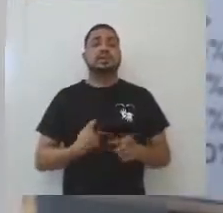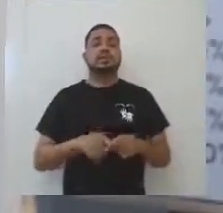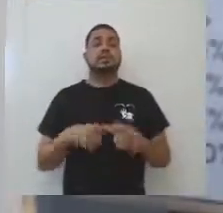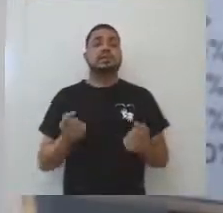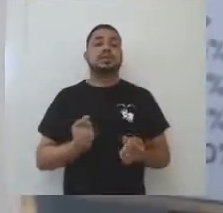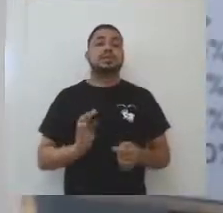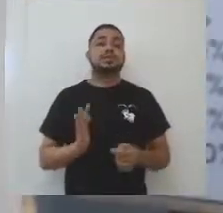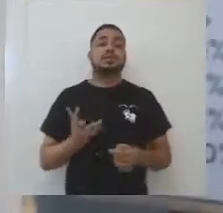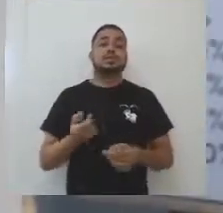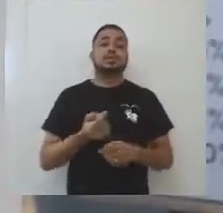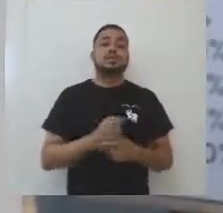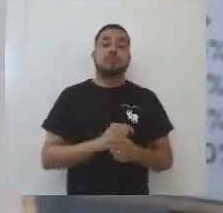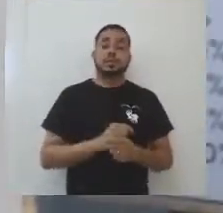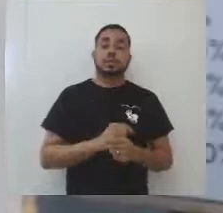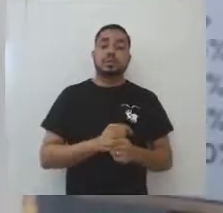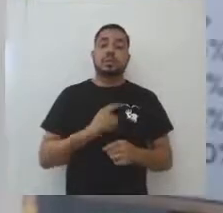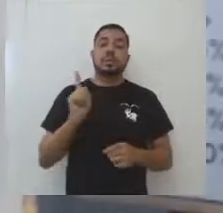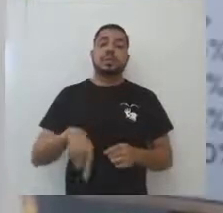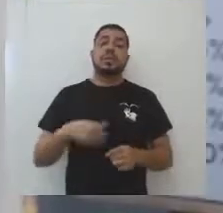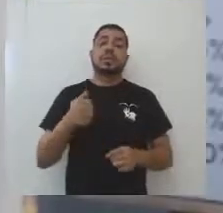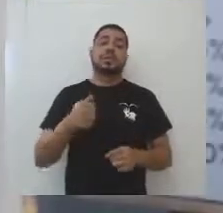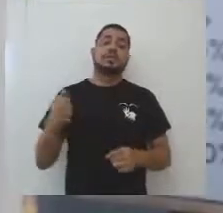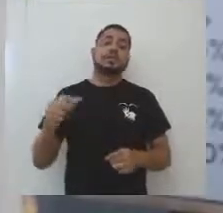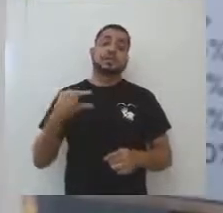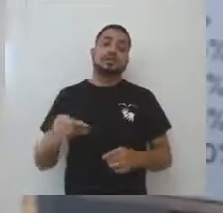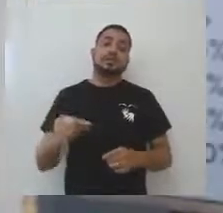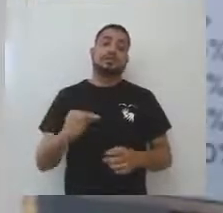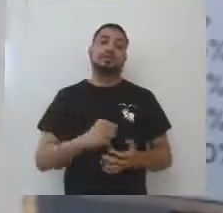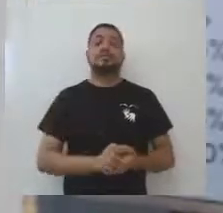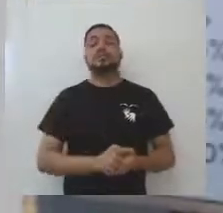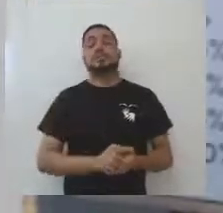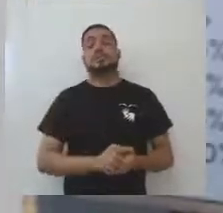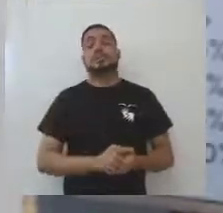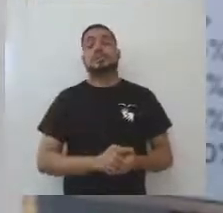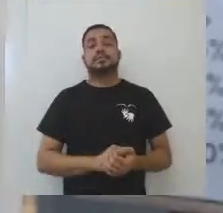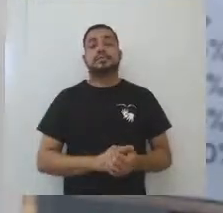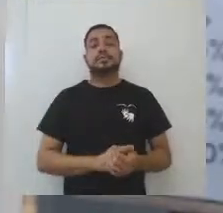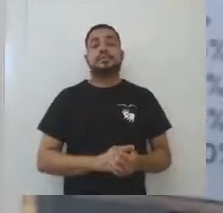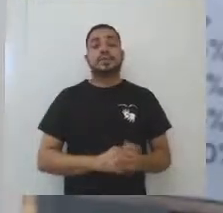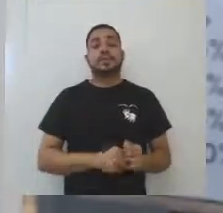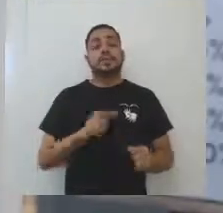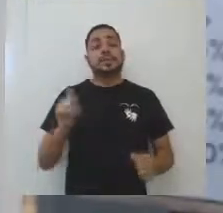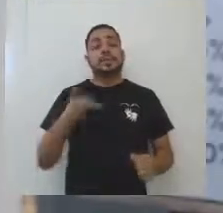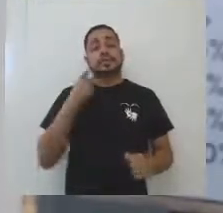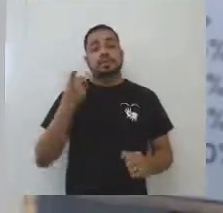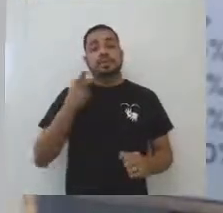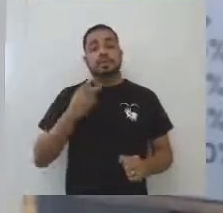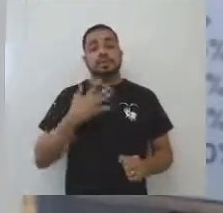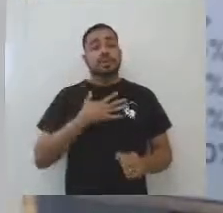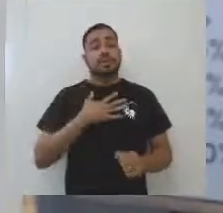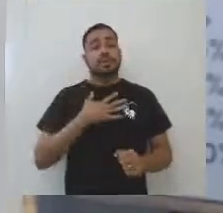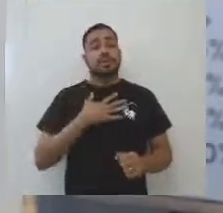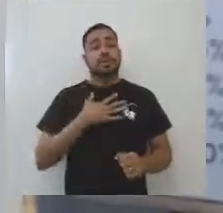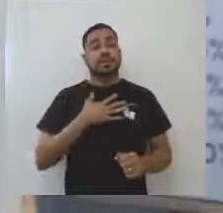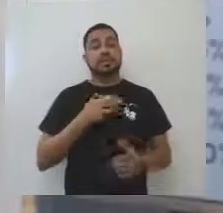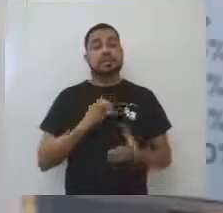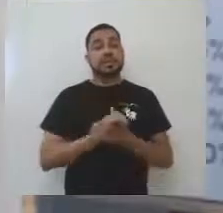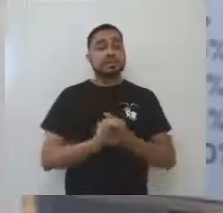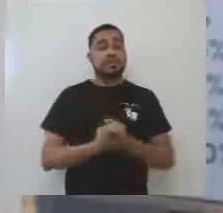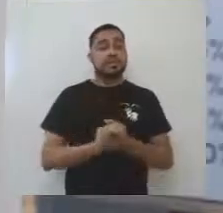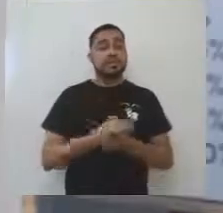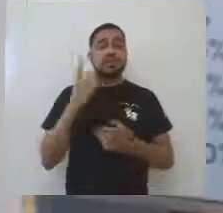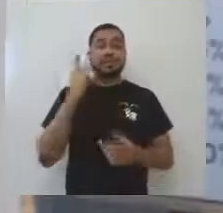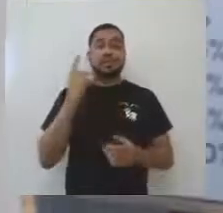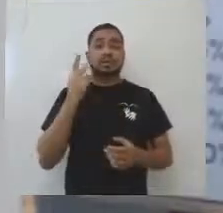Então todo albino é azinho. Aí vamos lá. Ele disse pra mim que o casal é